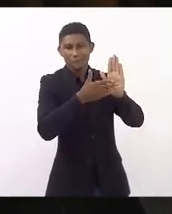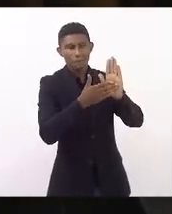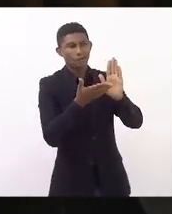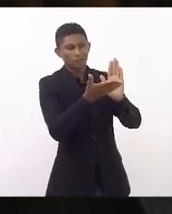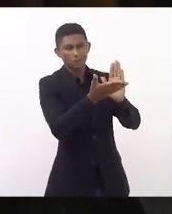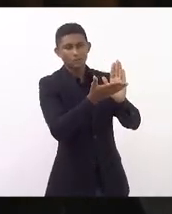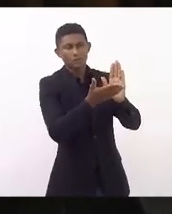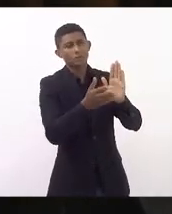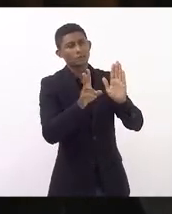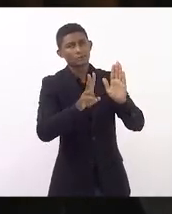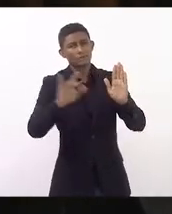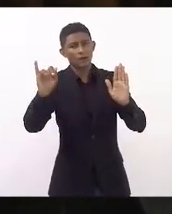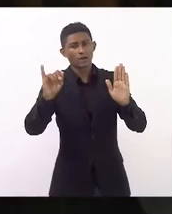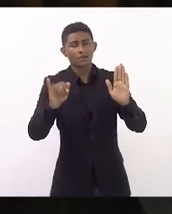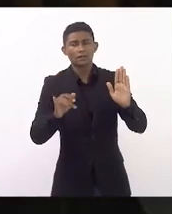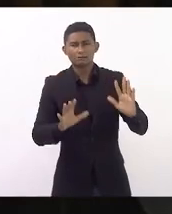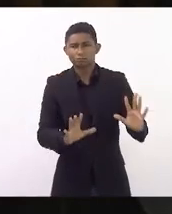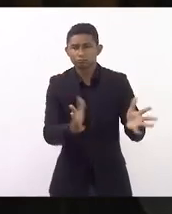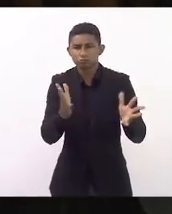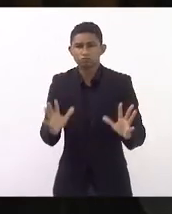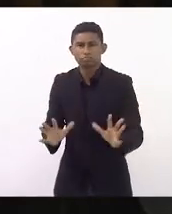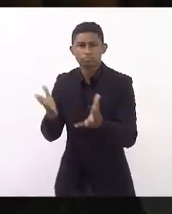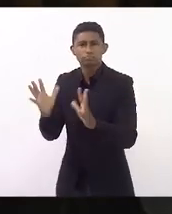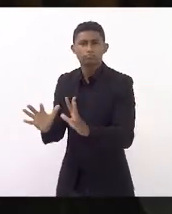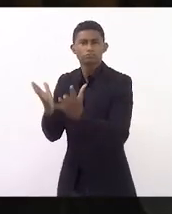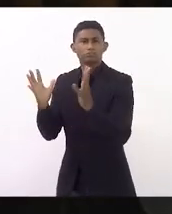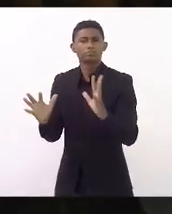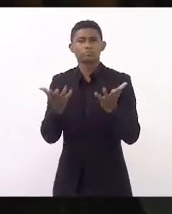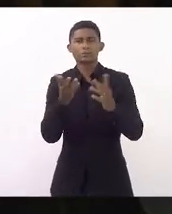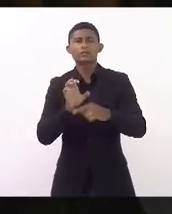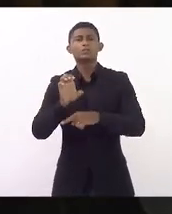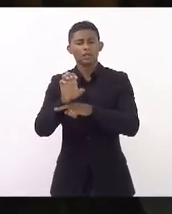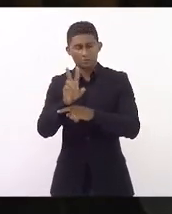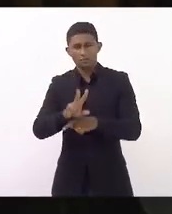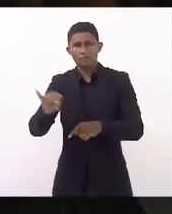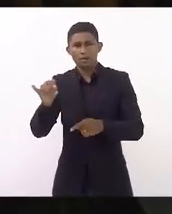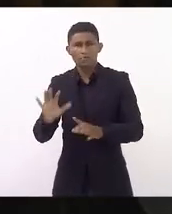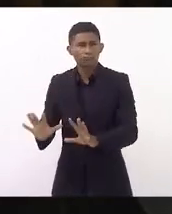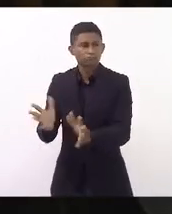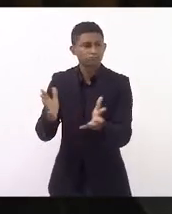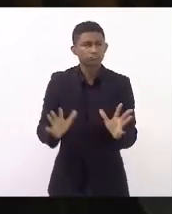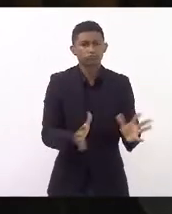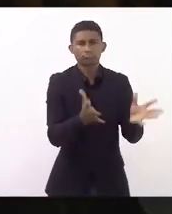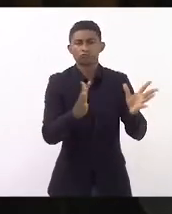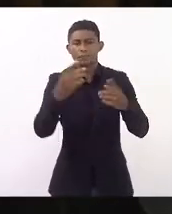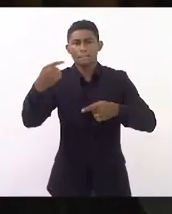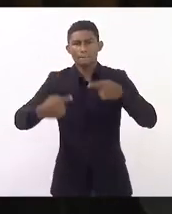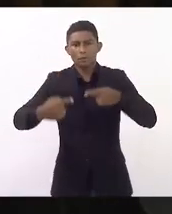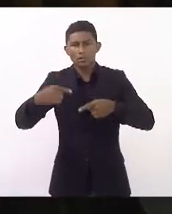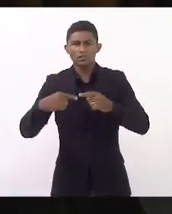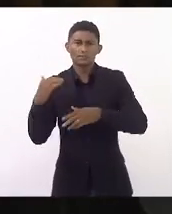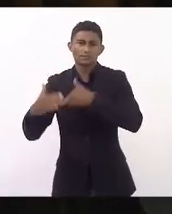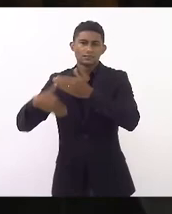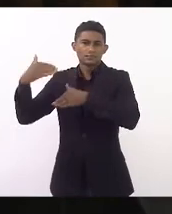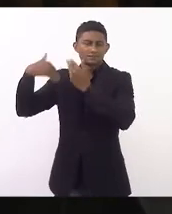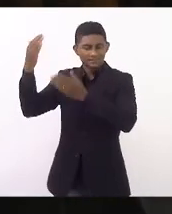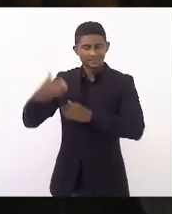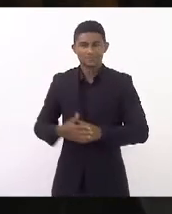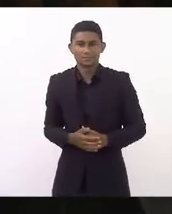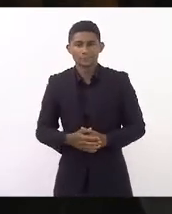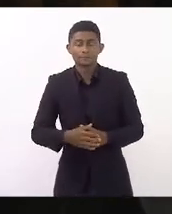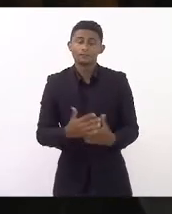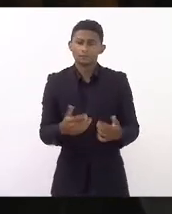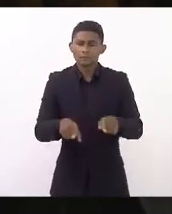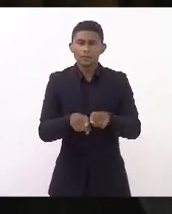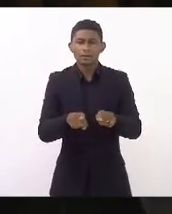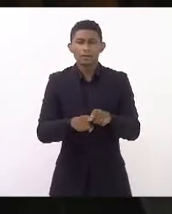ser induzido e estimulado pelo próprio Estado como mecanismo de uma política de desenvolvimento. Assim como não dá para pensar uma política